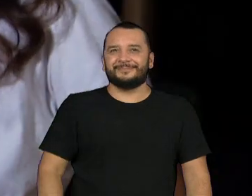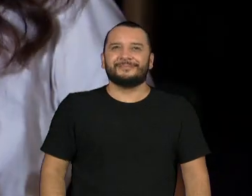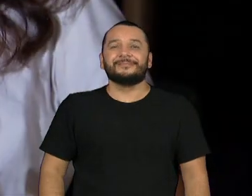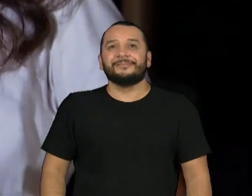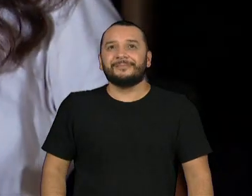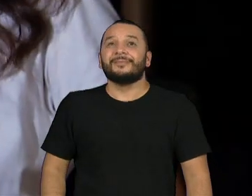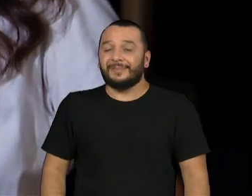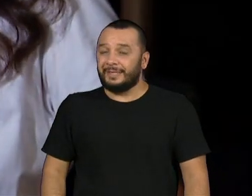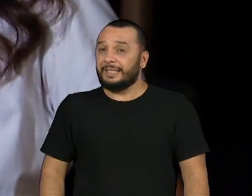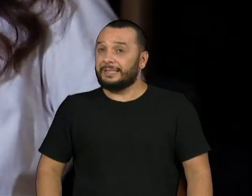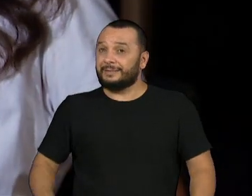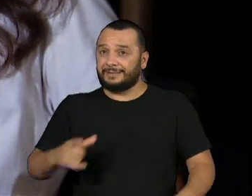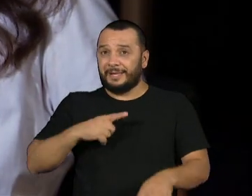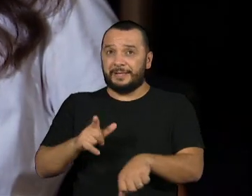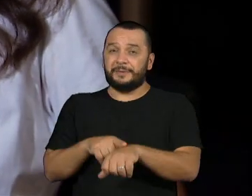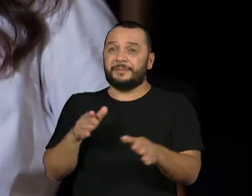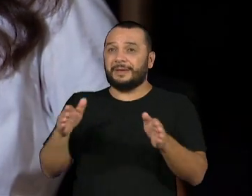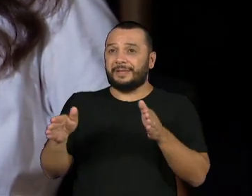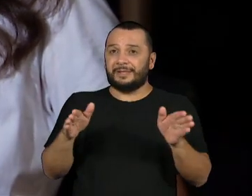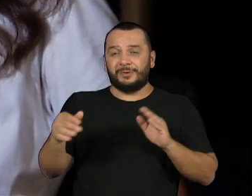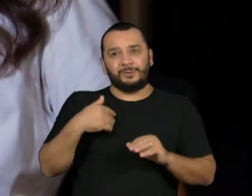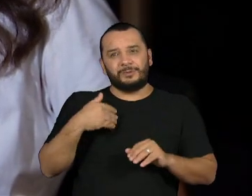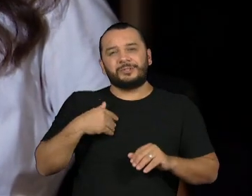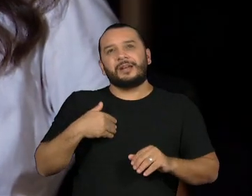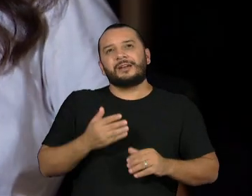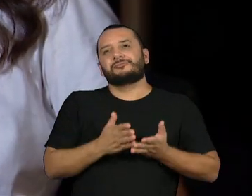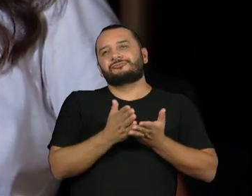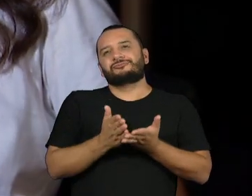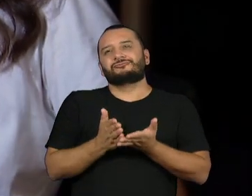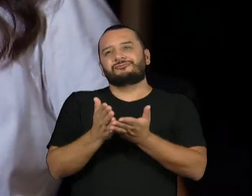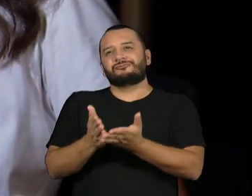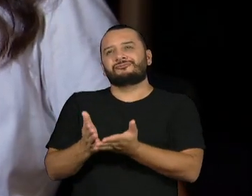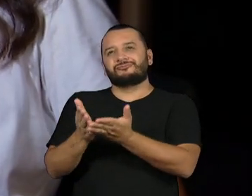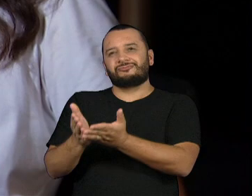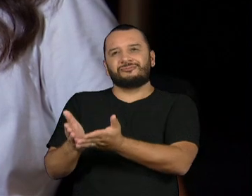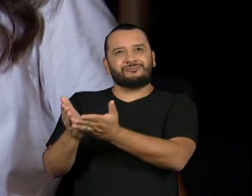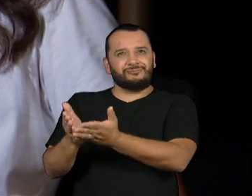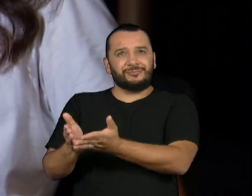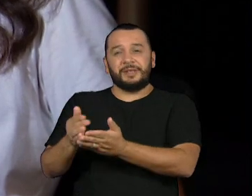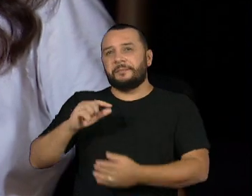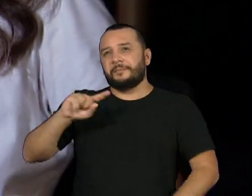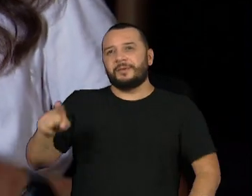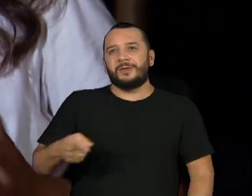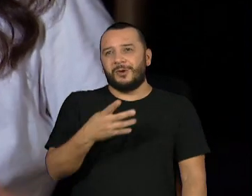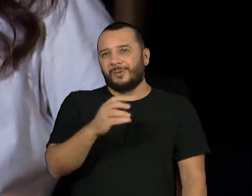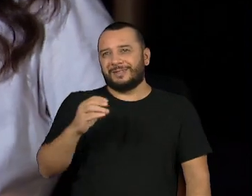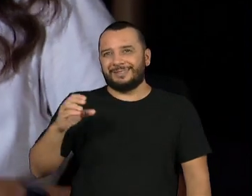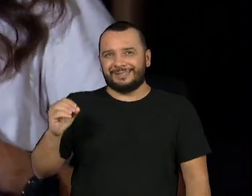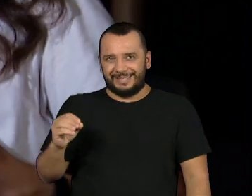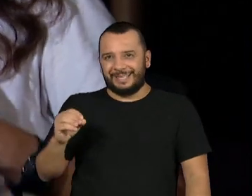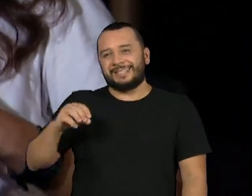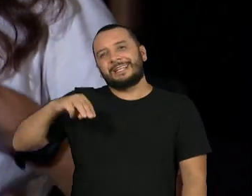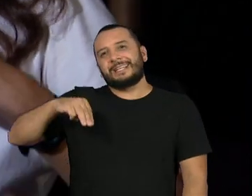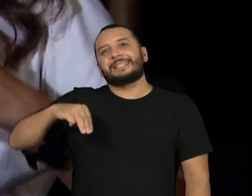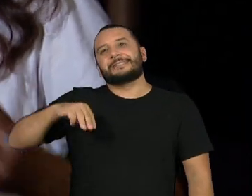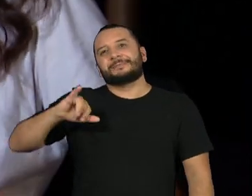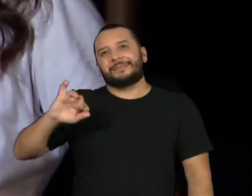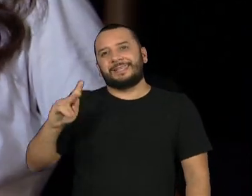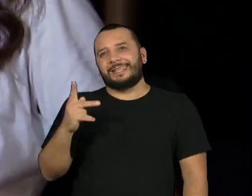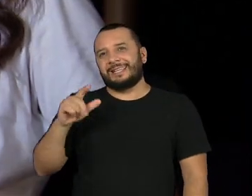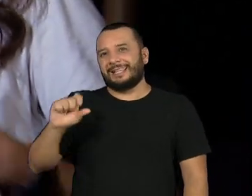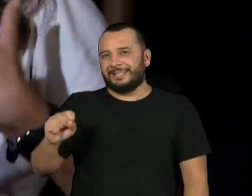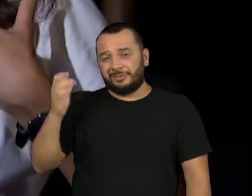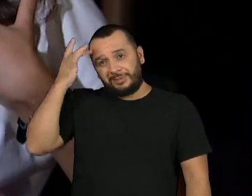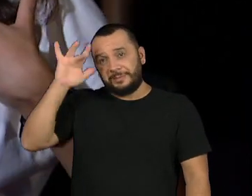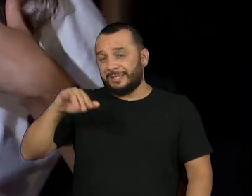E era o trecho mais longo também da viagem. Seriam, assim, 1.400 milhas. Eu não sabia se eu ia fazer isso em